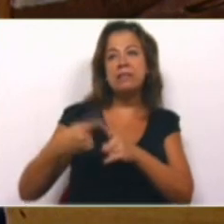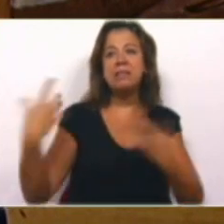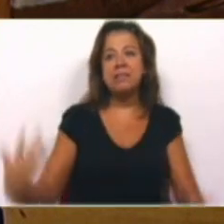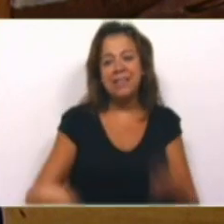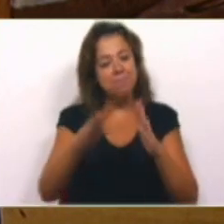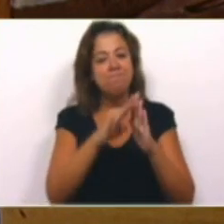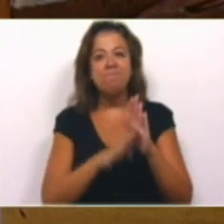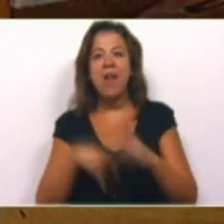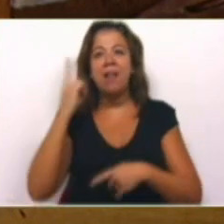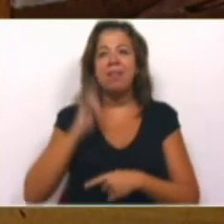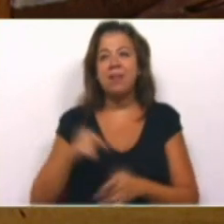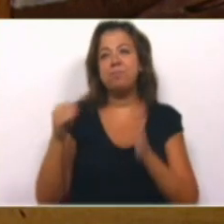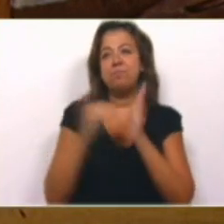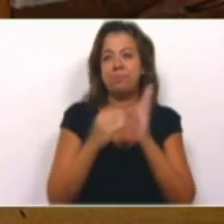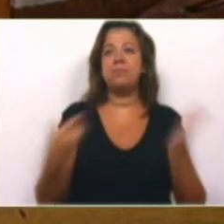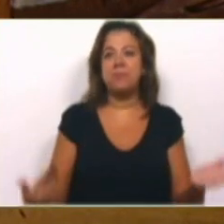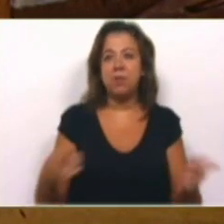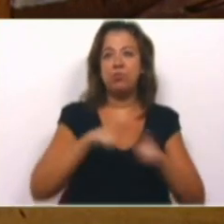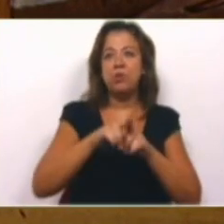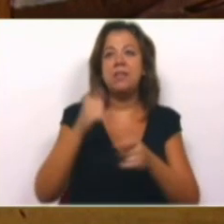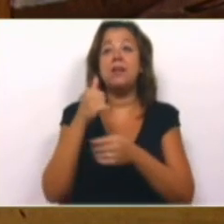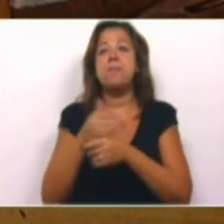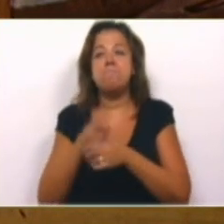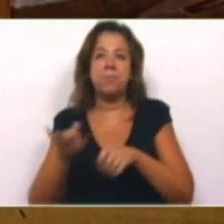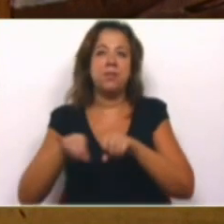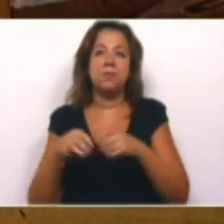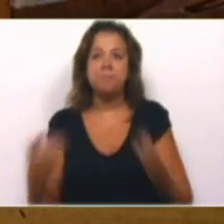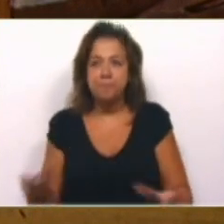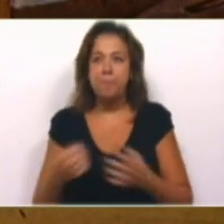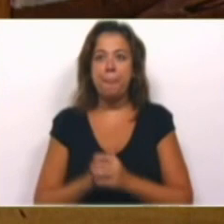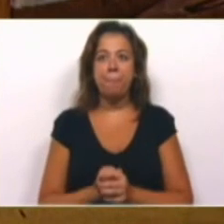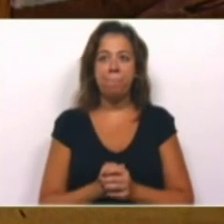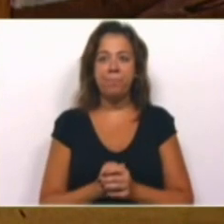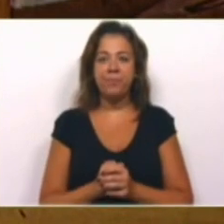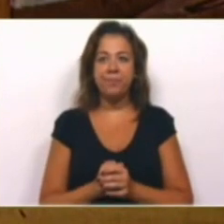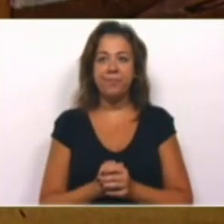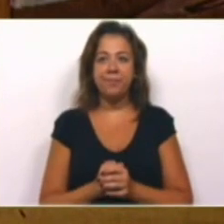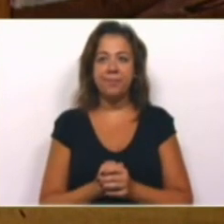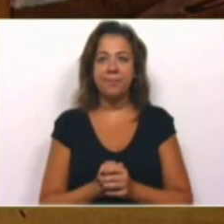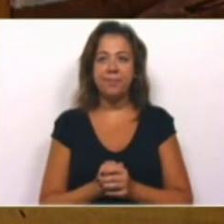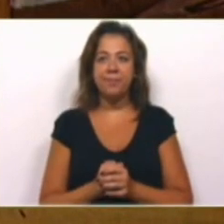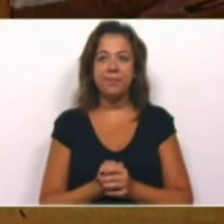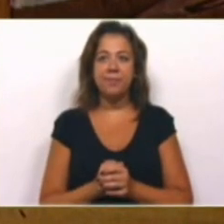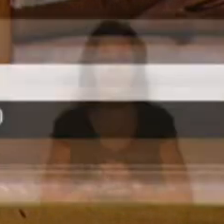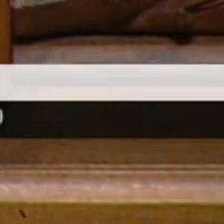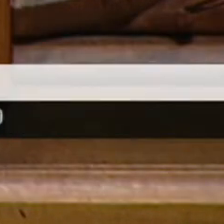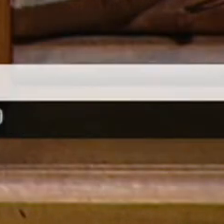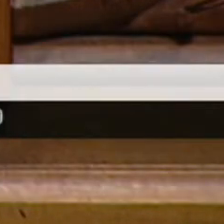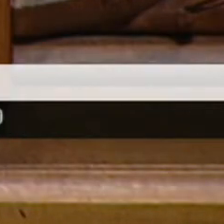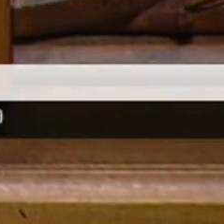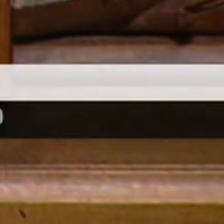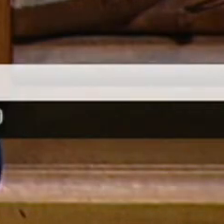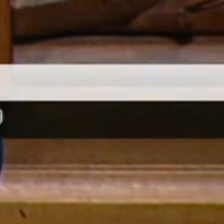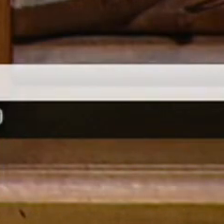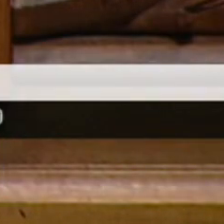agenda político-partidária. Para combater a precariedade, dignificar o ensino superior e quem o constrói todos os dias,